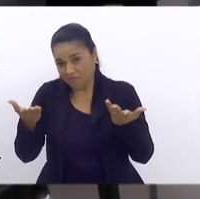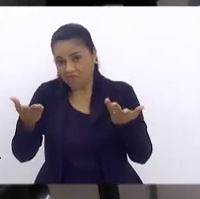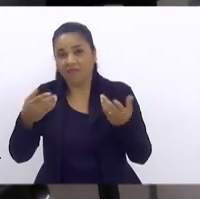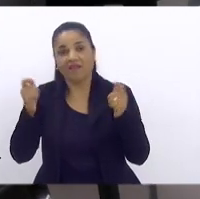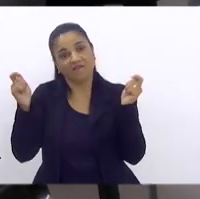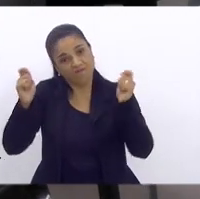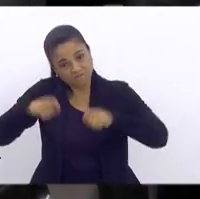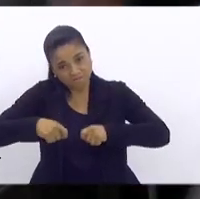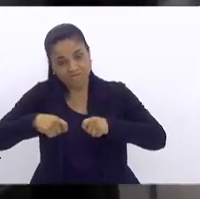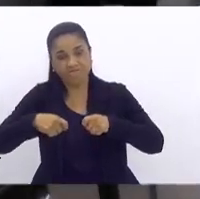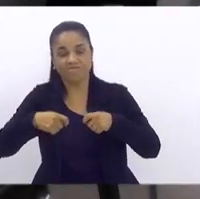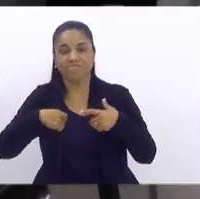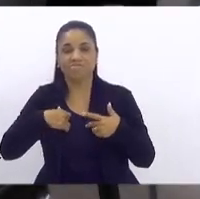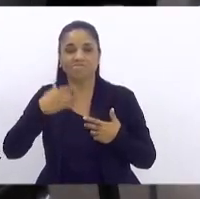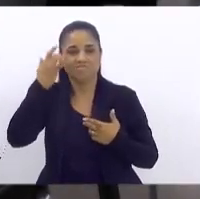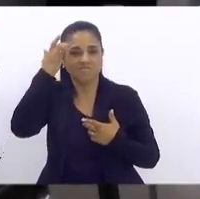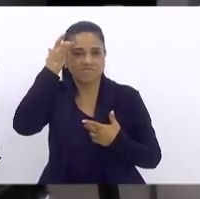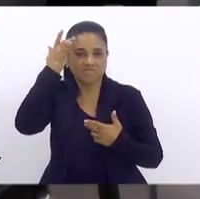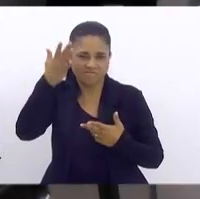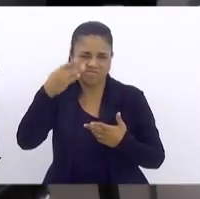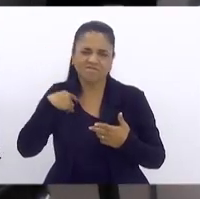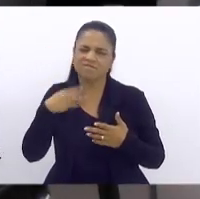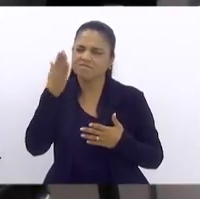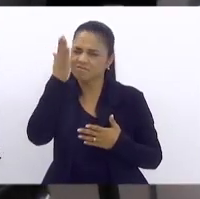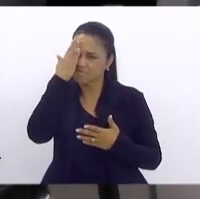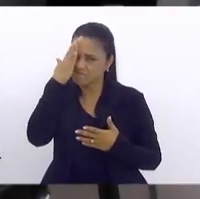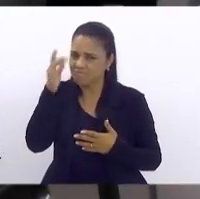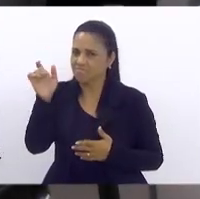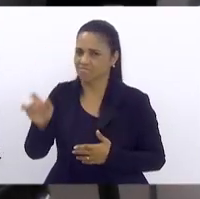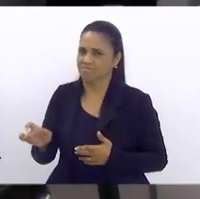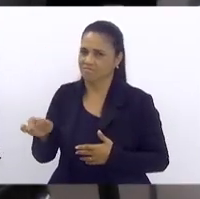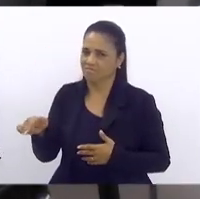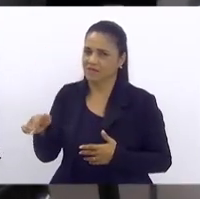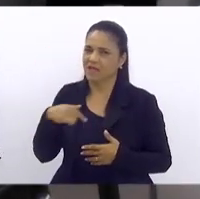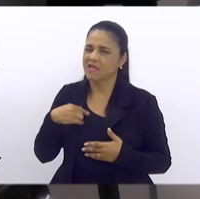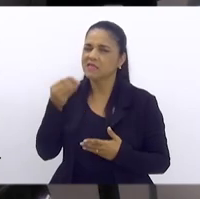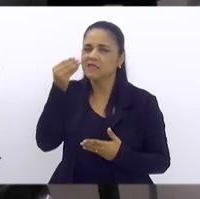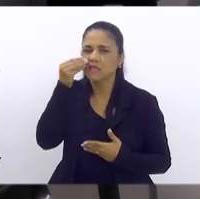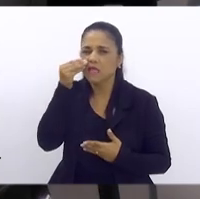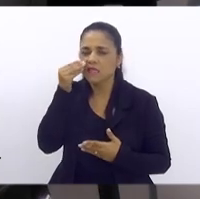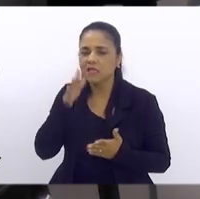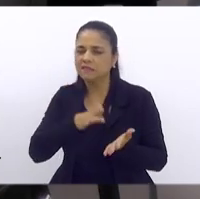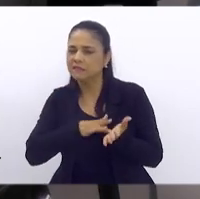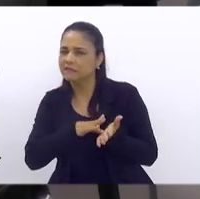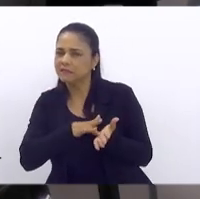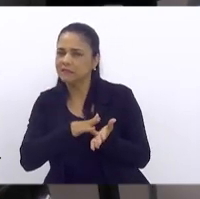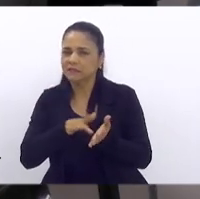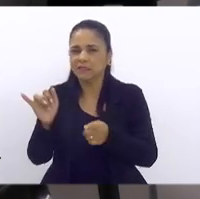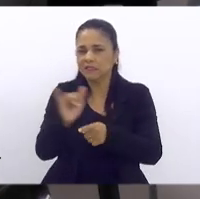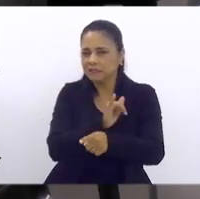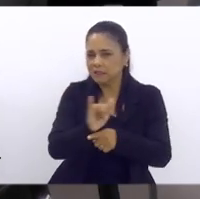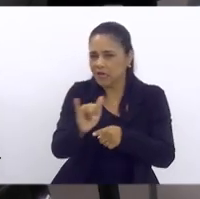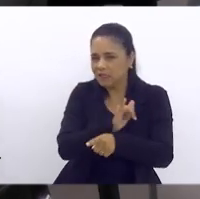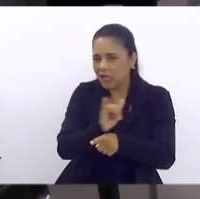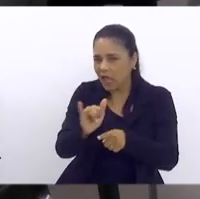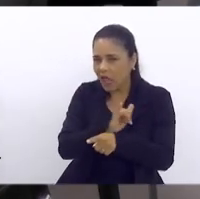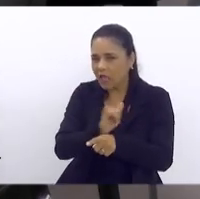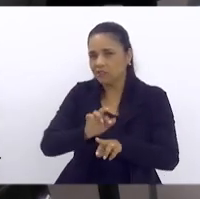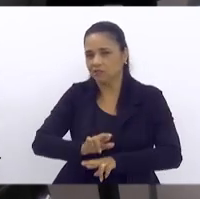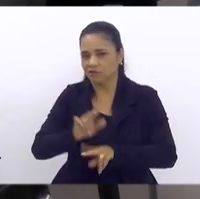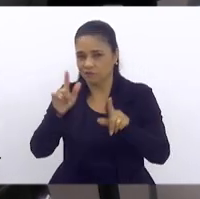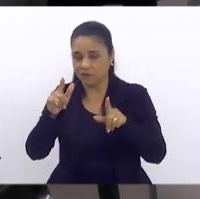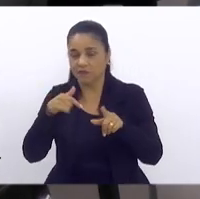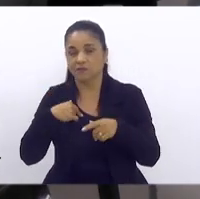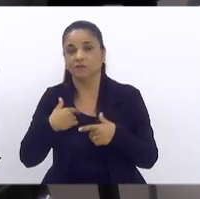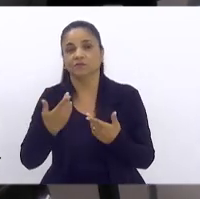tem componentes de violência ali, e ele, inclusive, tenta burlar isso a partir de diferentes estratégias. Então, claro, o letramento midiático